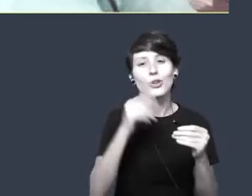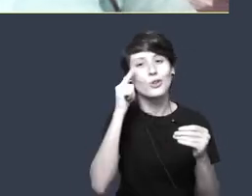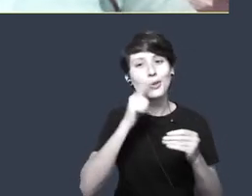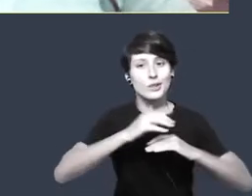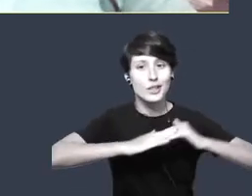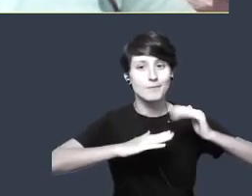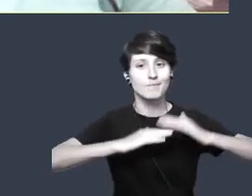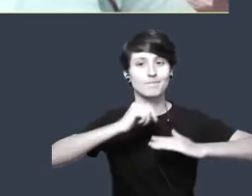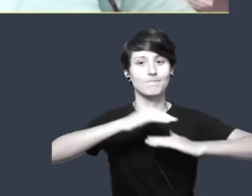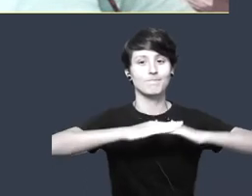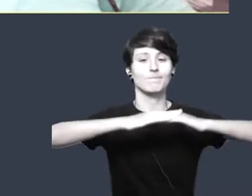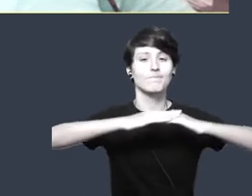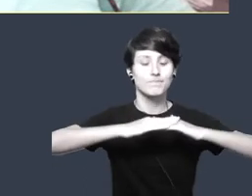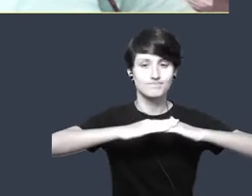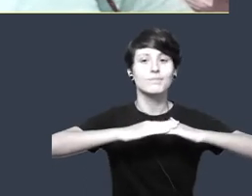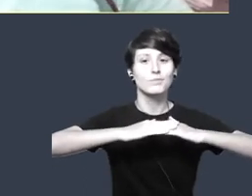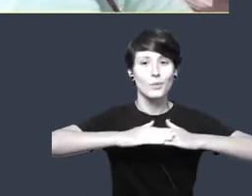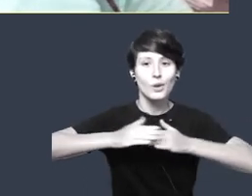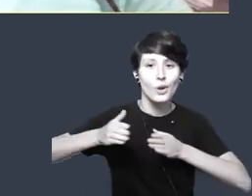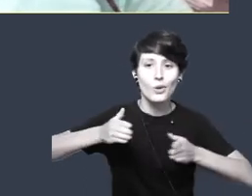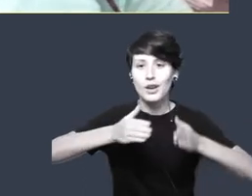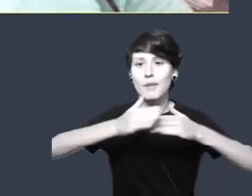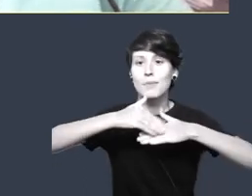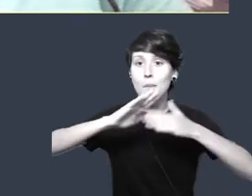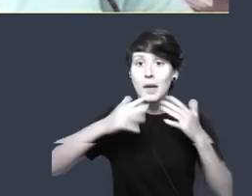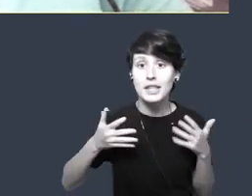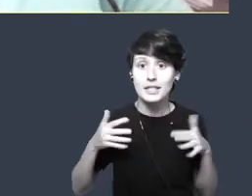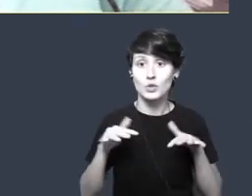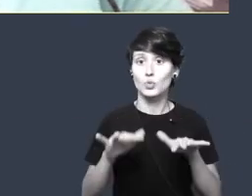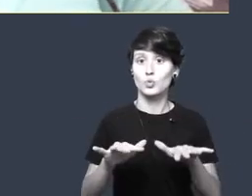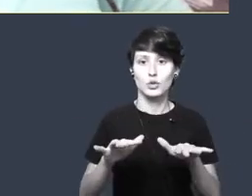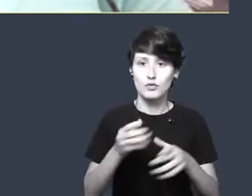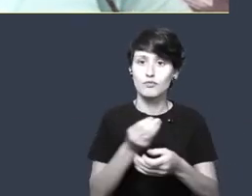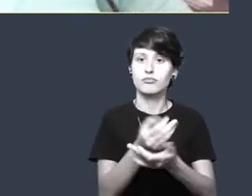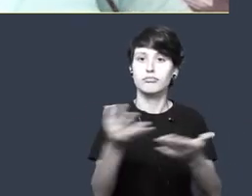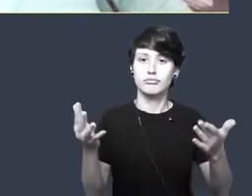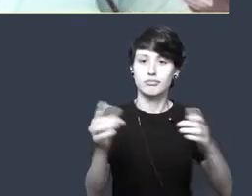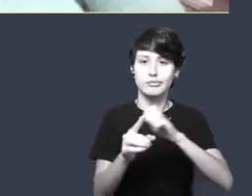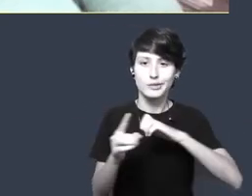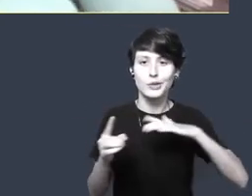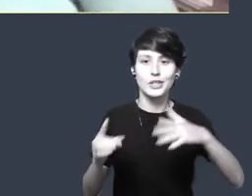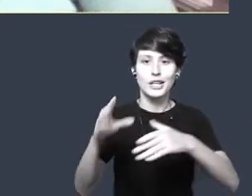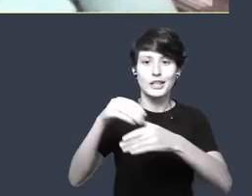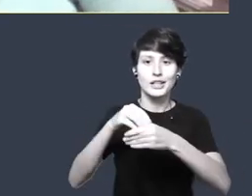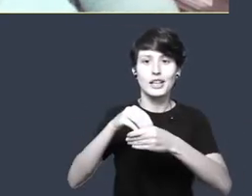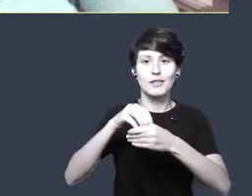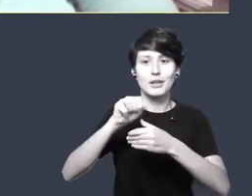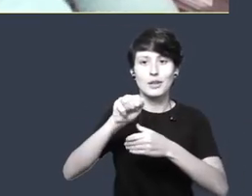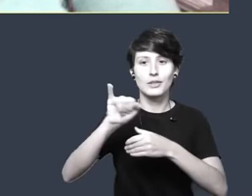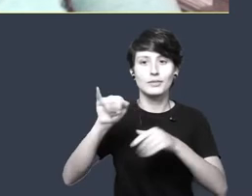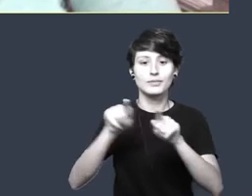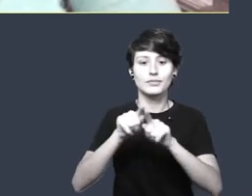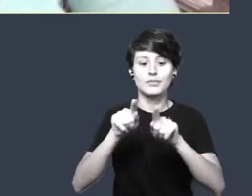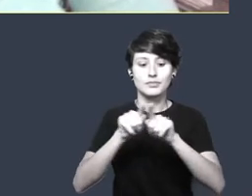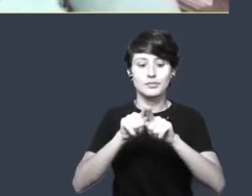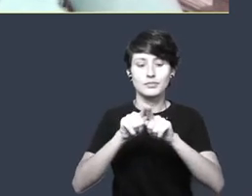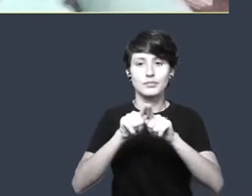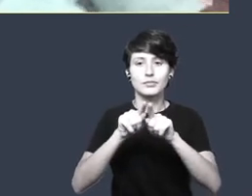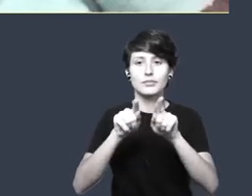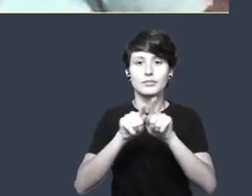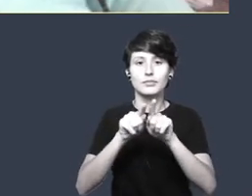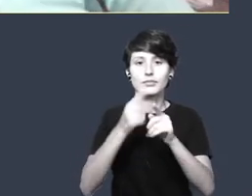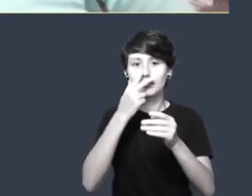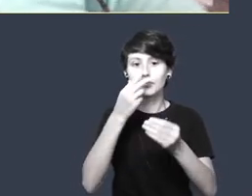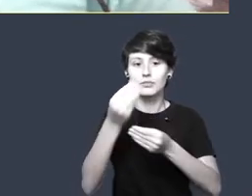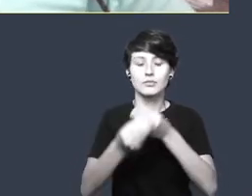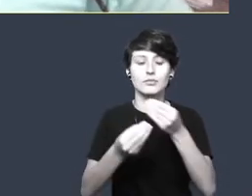construir um caminho mais inclusivo na inteligência artificial. Então, eu queria que você comentasse um pouco dessa importância da